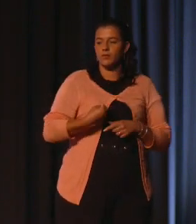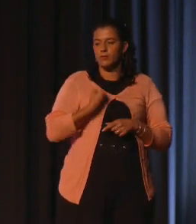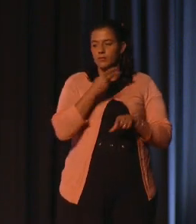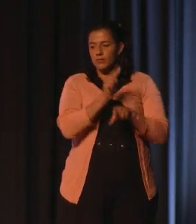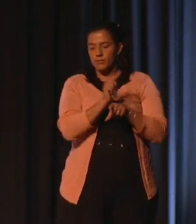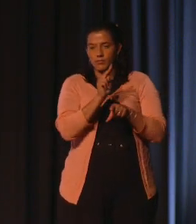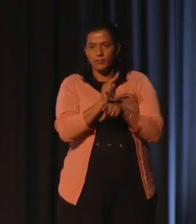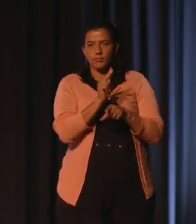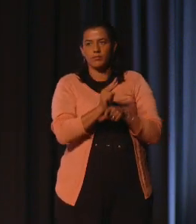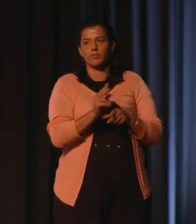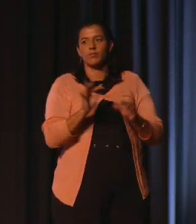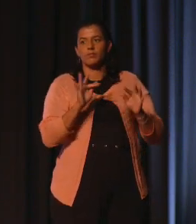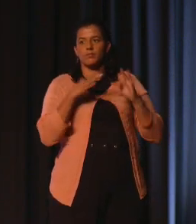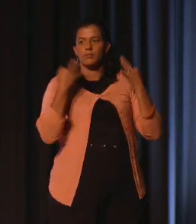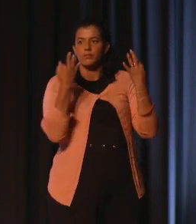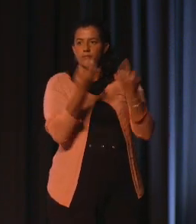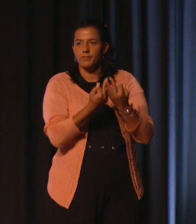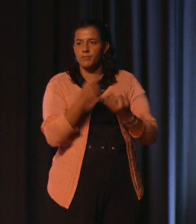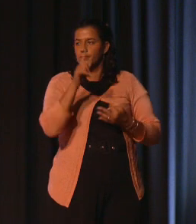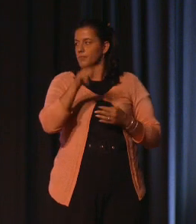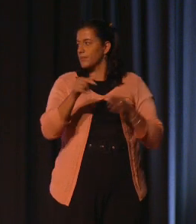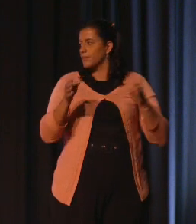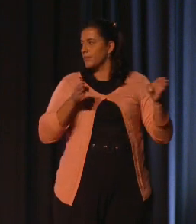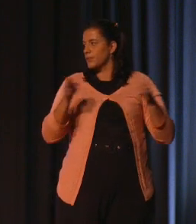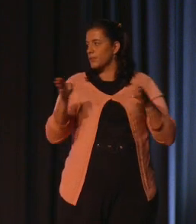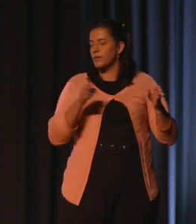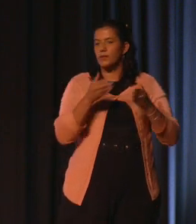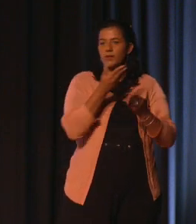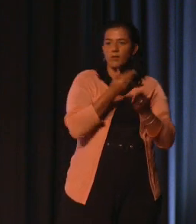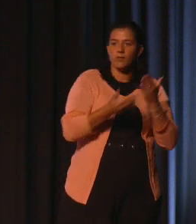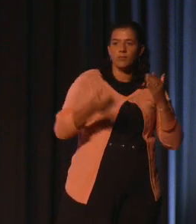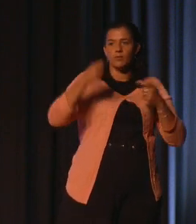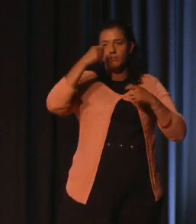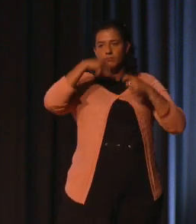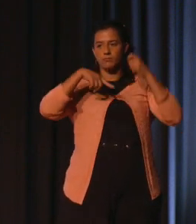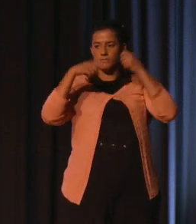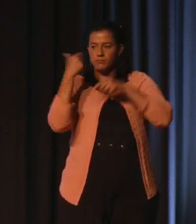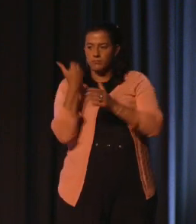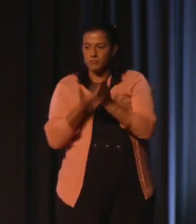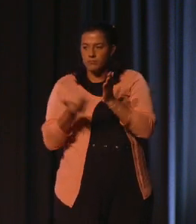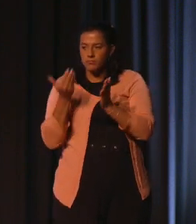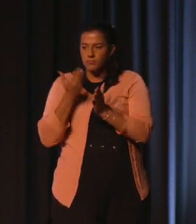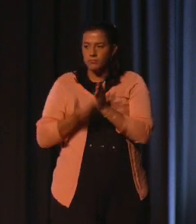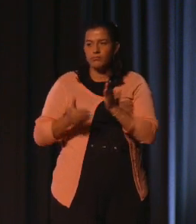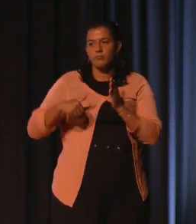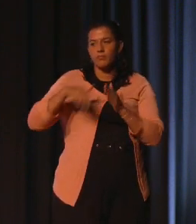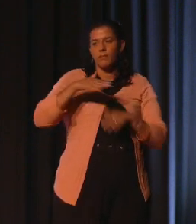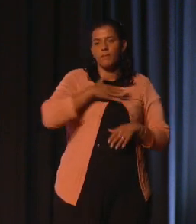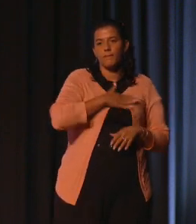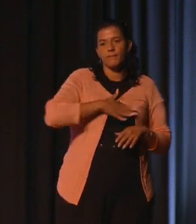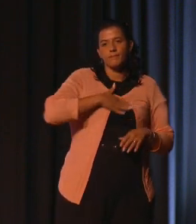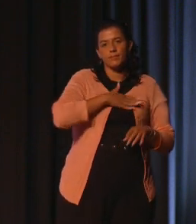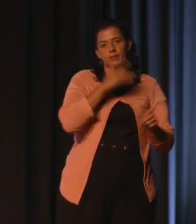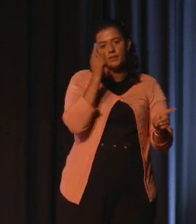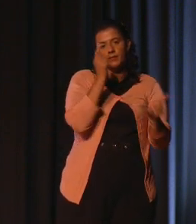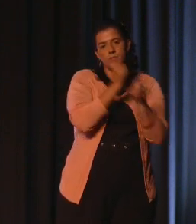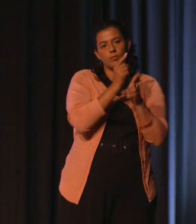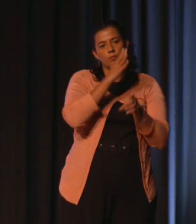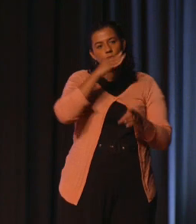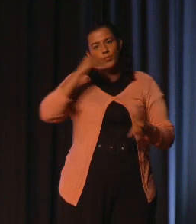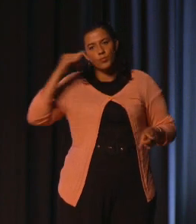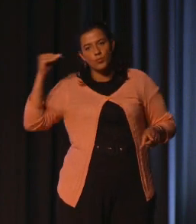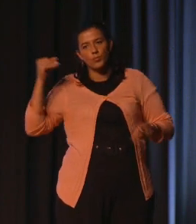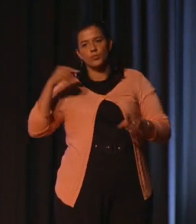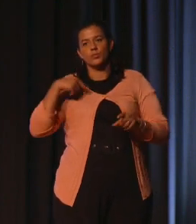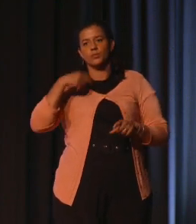família ainda. Essa é uma fase onde alguns já perderam dentes, porque o meu maior prazer é encontrar um adulto